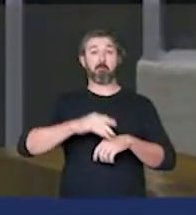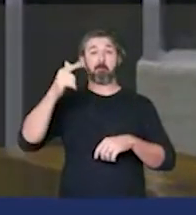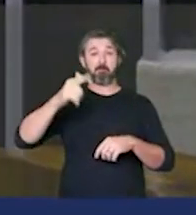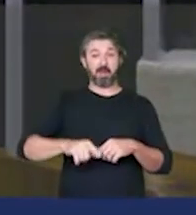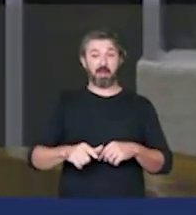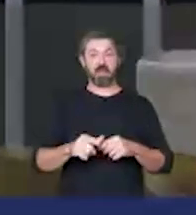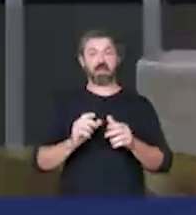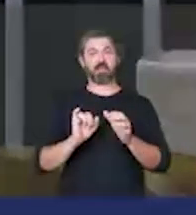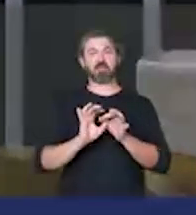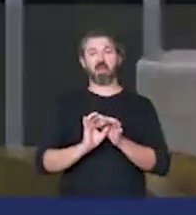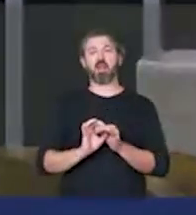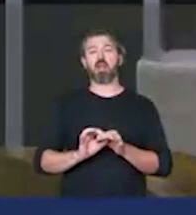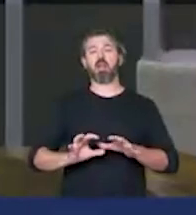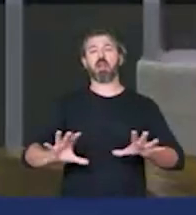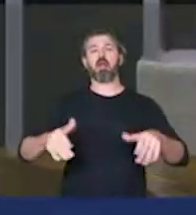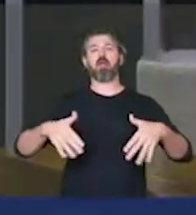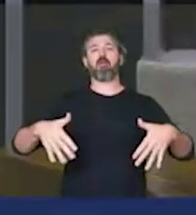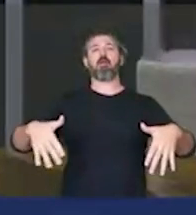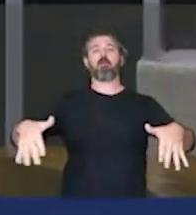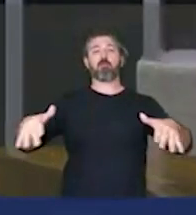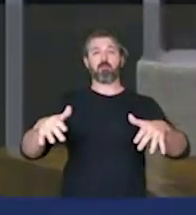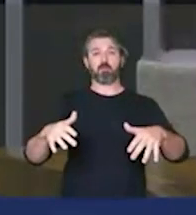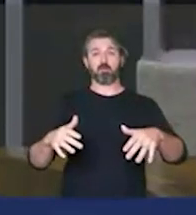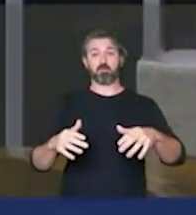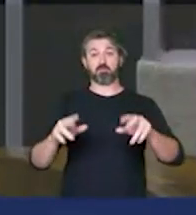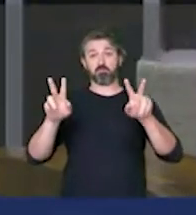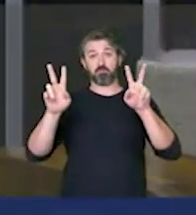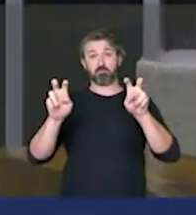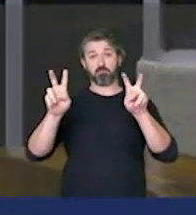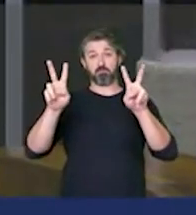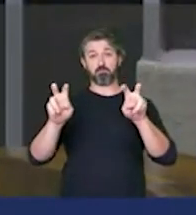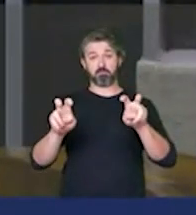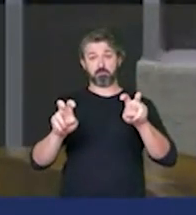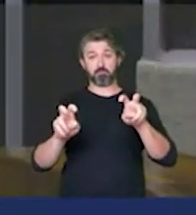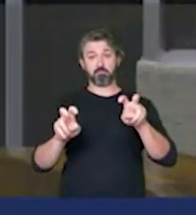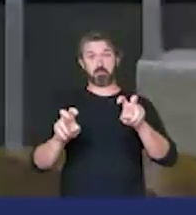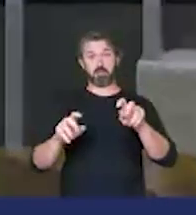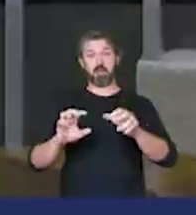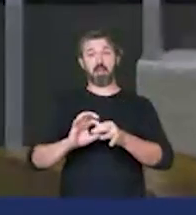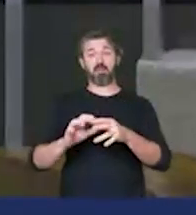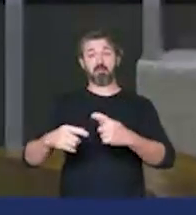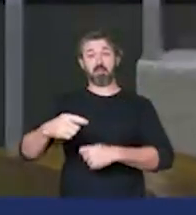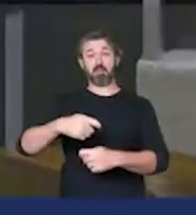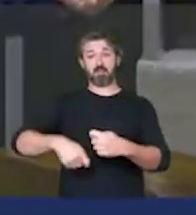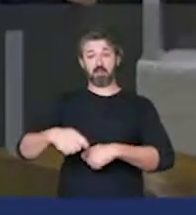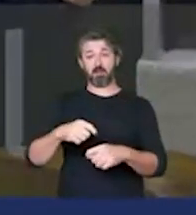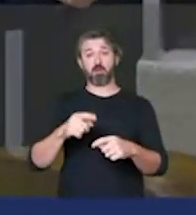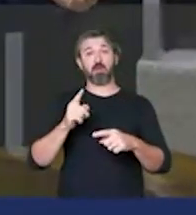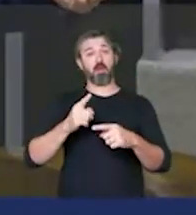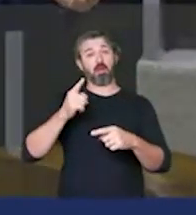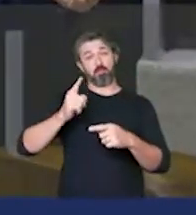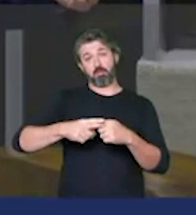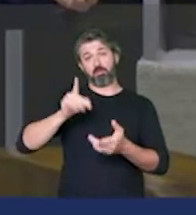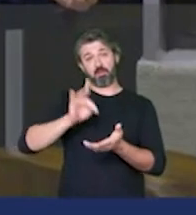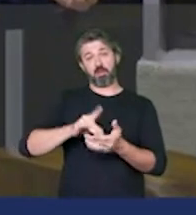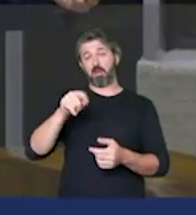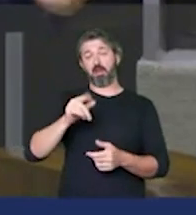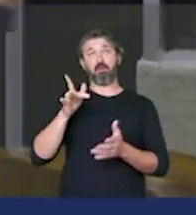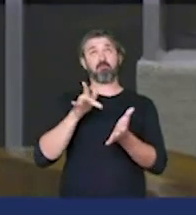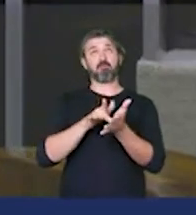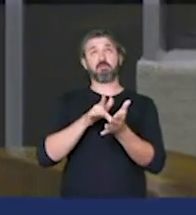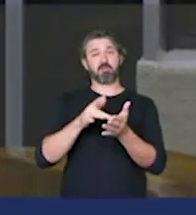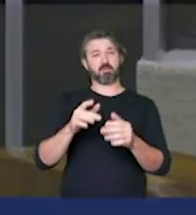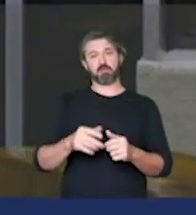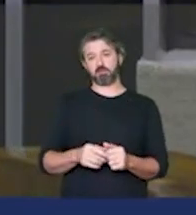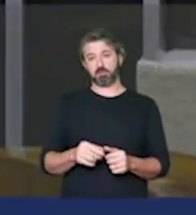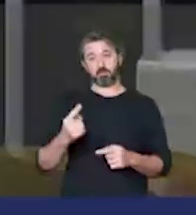se deixasse a coisa liberada para o suposto livre mercado, que na verdade é uma ficção, porque o